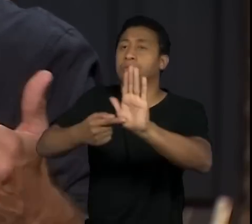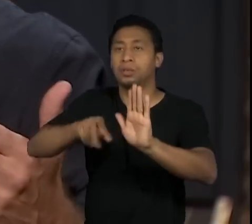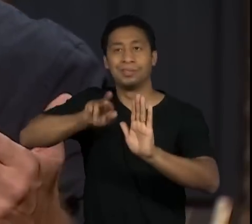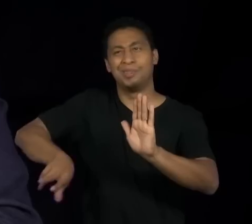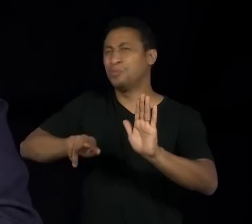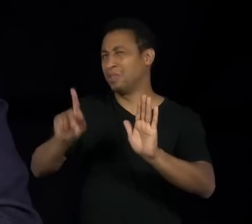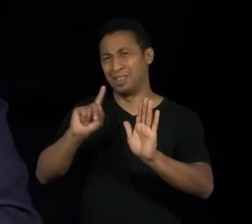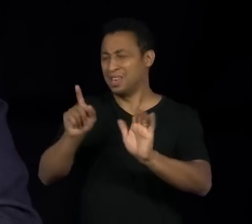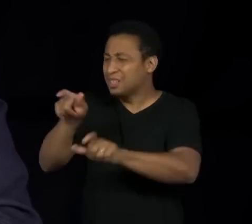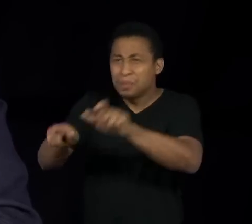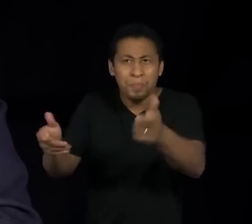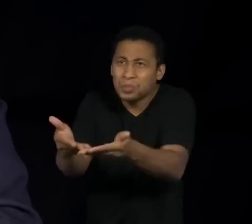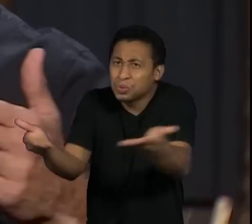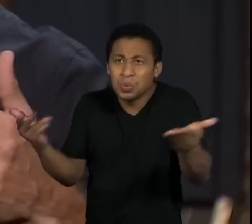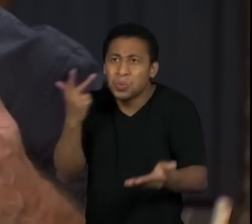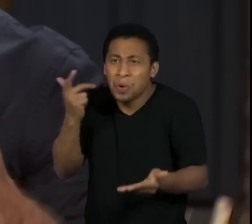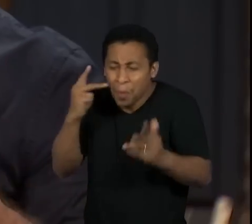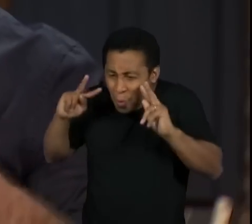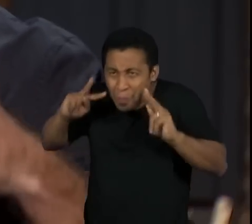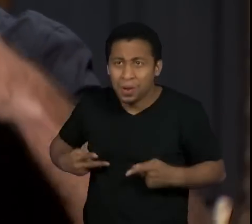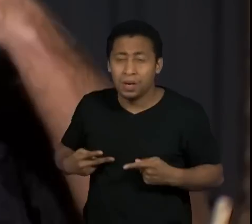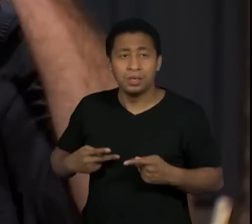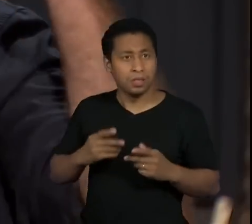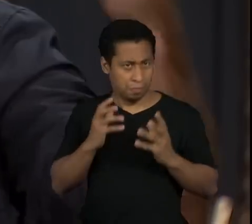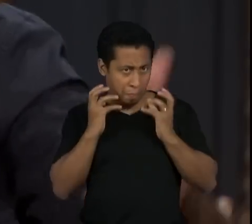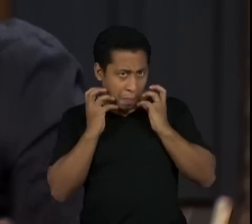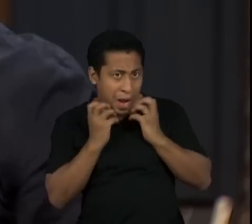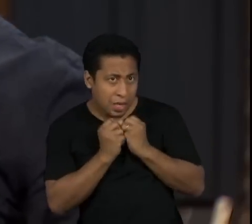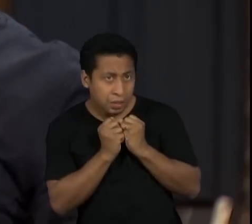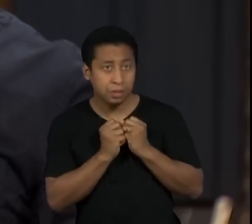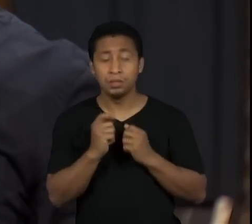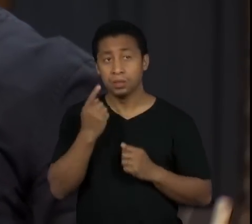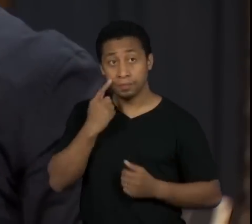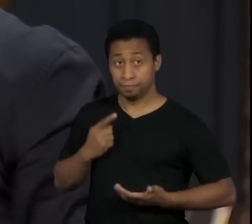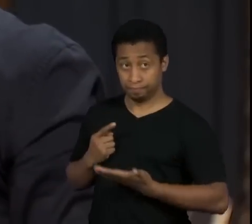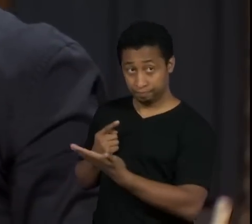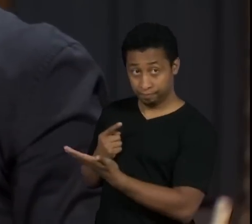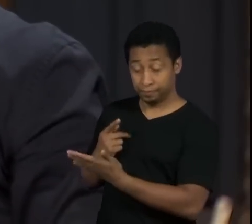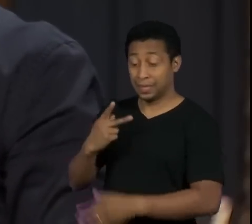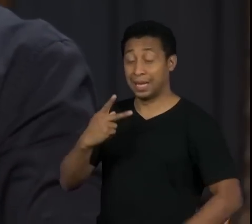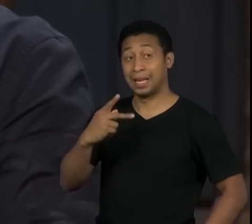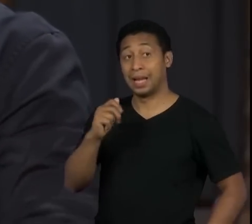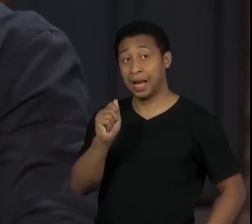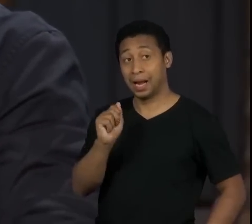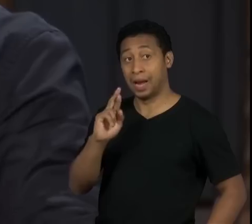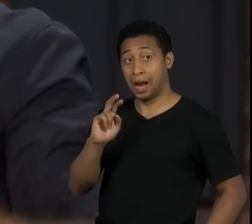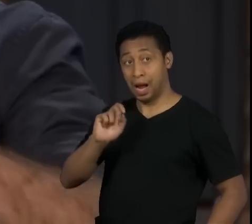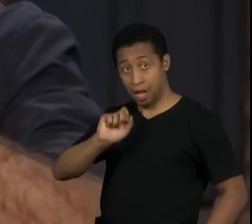falando do Marx? Eu estou falando de vários. Estou falando do Marx, estou falando do Karl Polanyi, estou falando